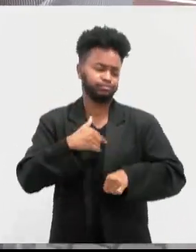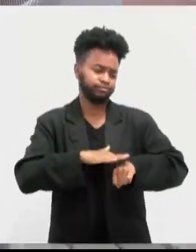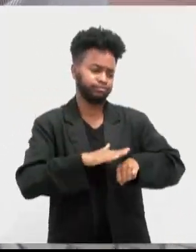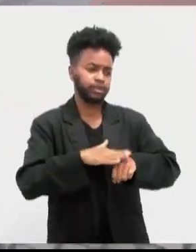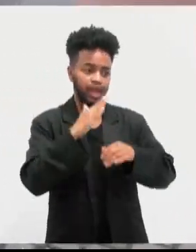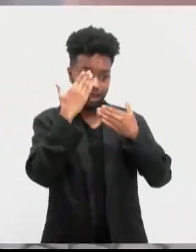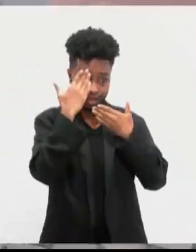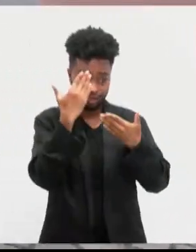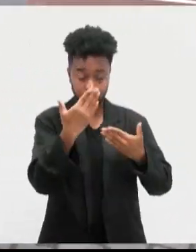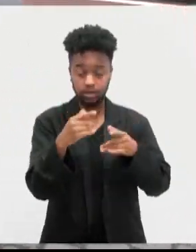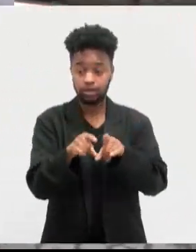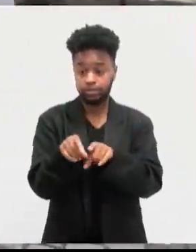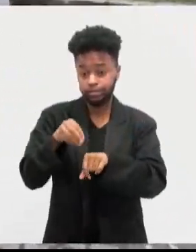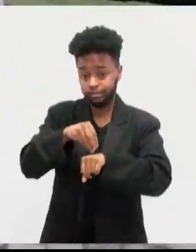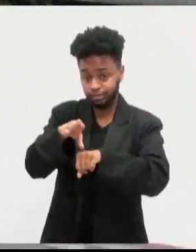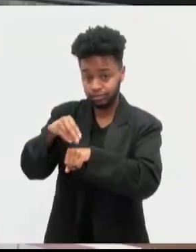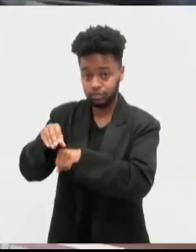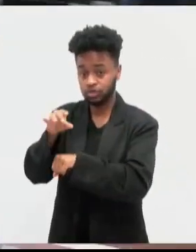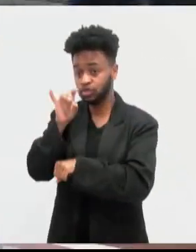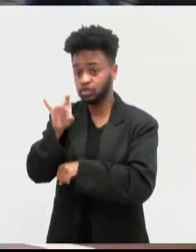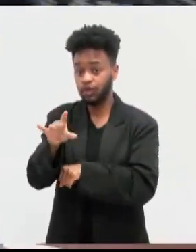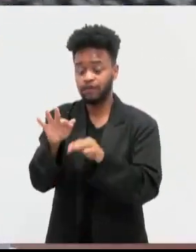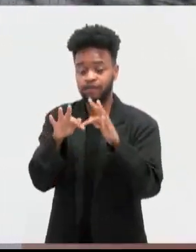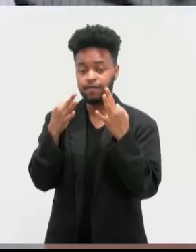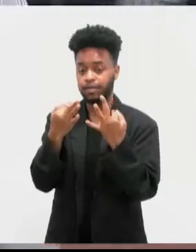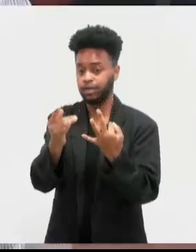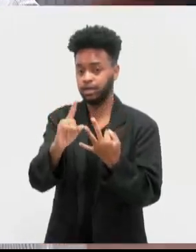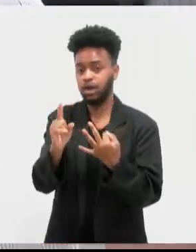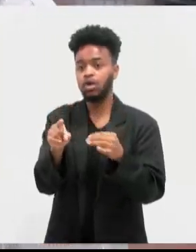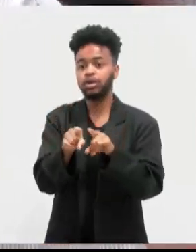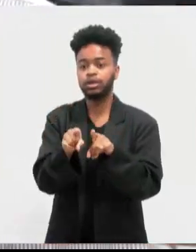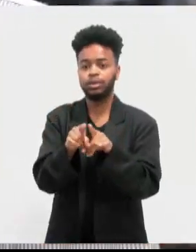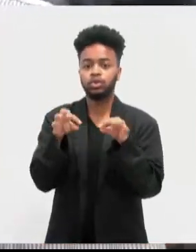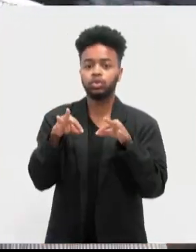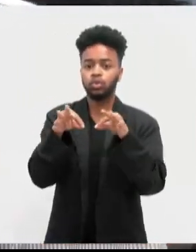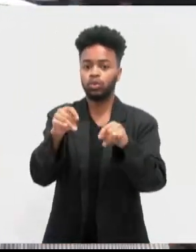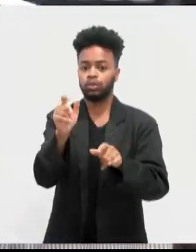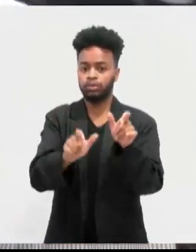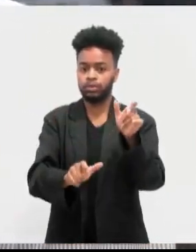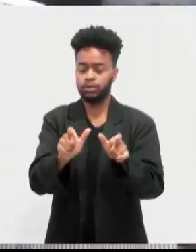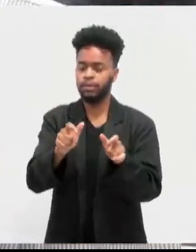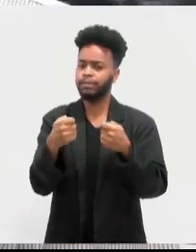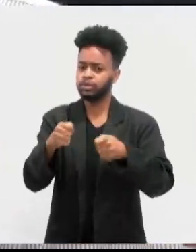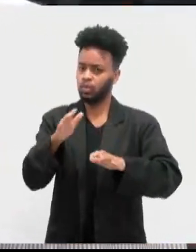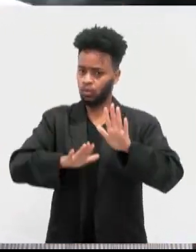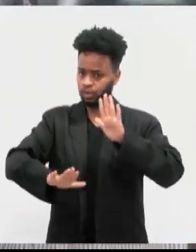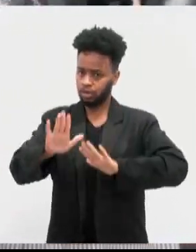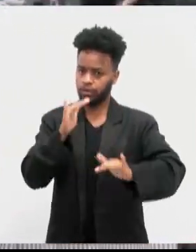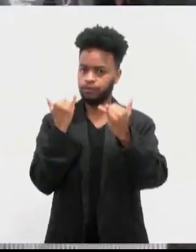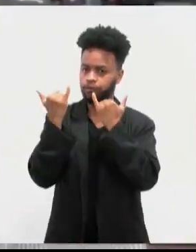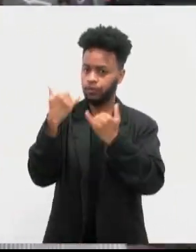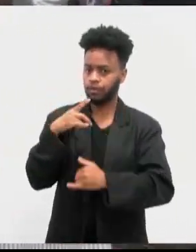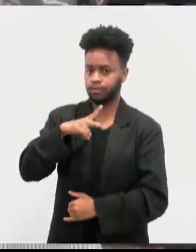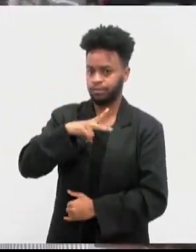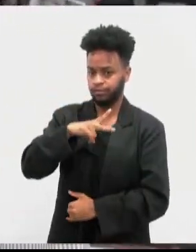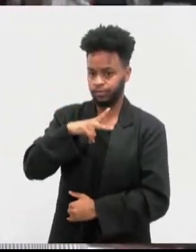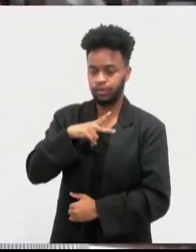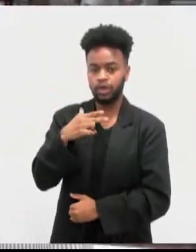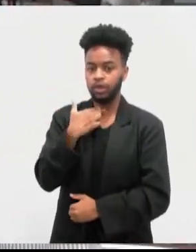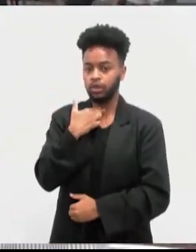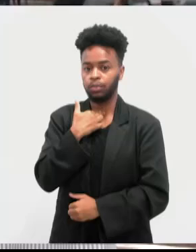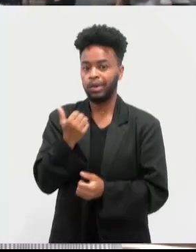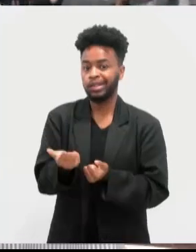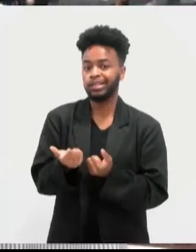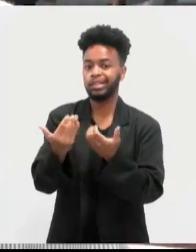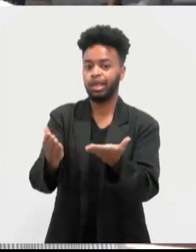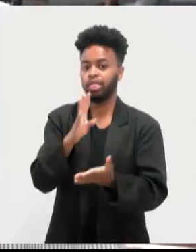agradeço e queria deixar um recado não só para todos os pais, né, mas para todo mundo, né? Tomem cuidado com seus dados pessoais, não